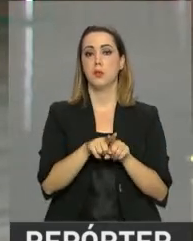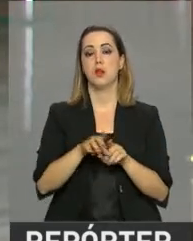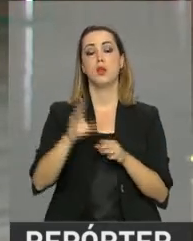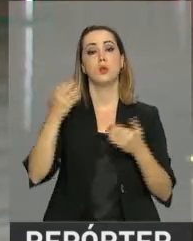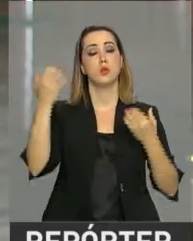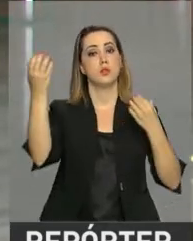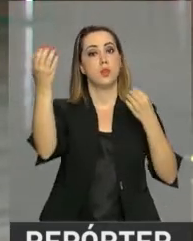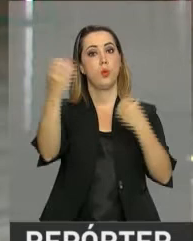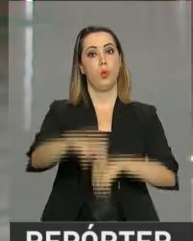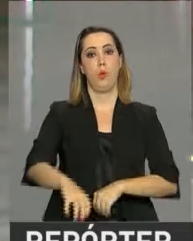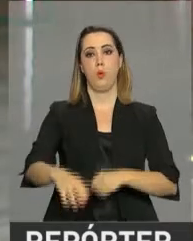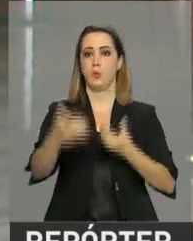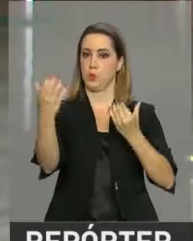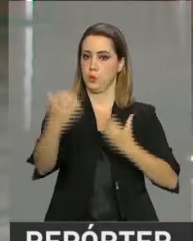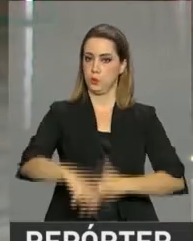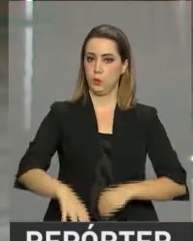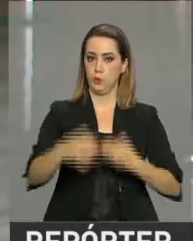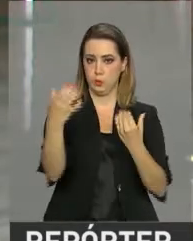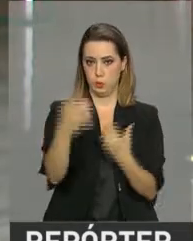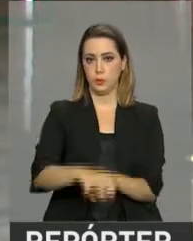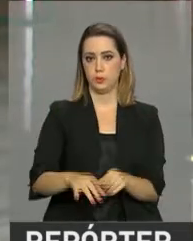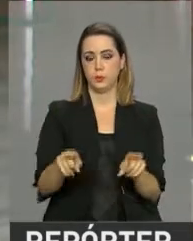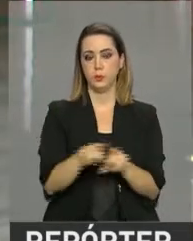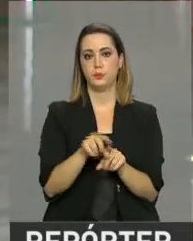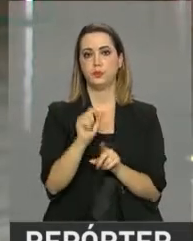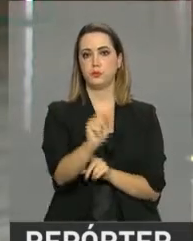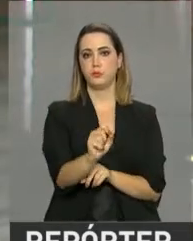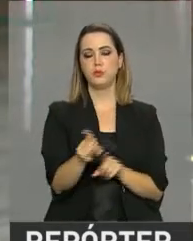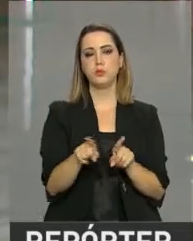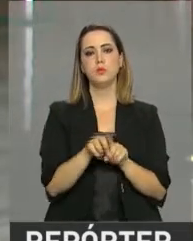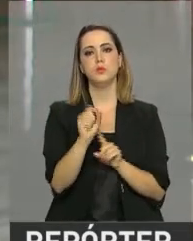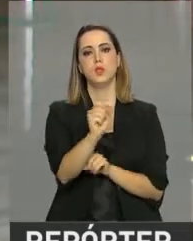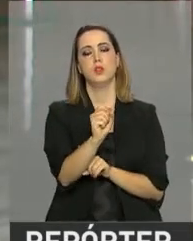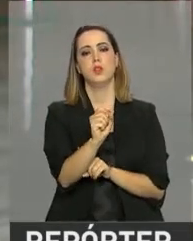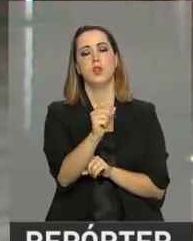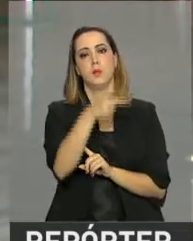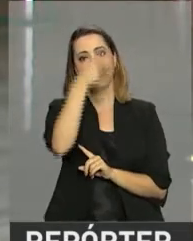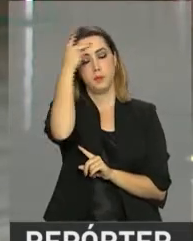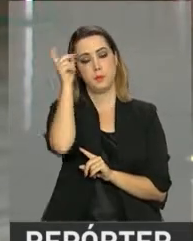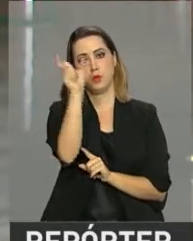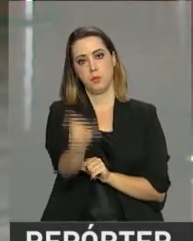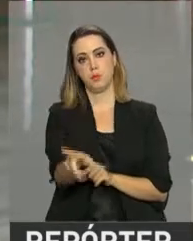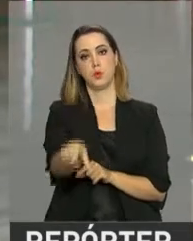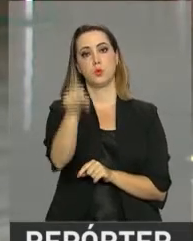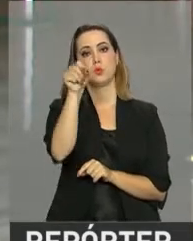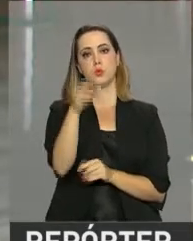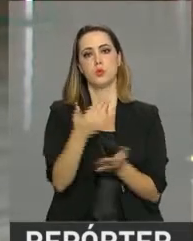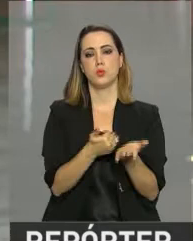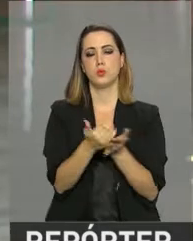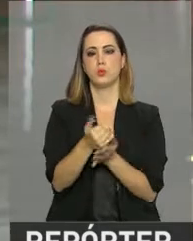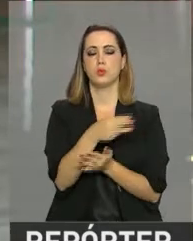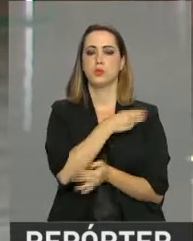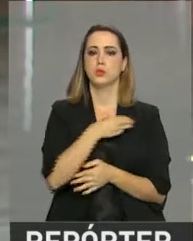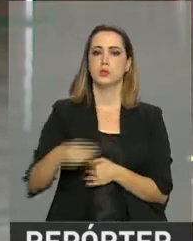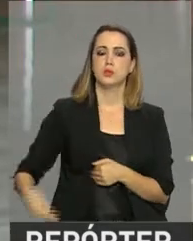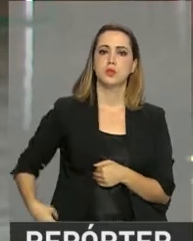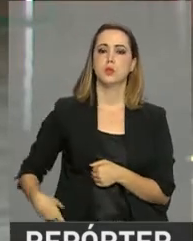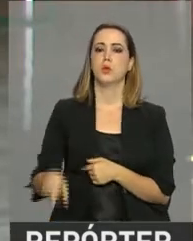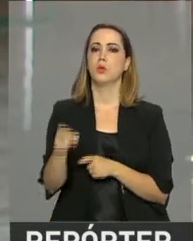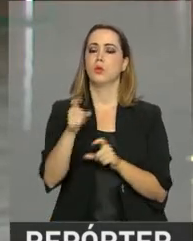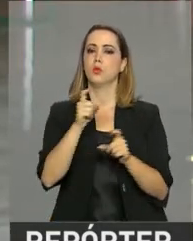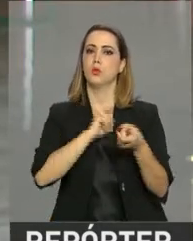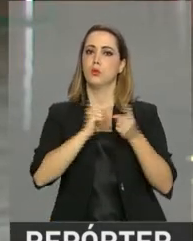públicos serzedelo correia é um paraense que foi ministro da fazenda entre 1892